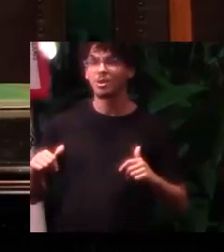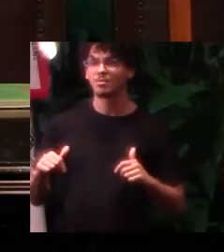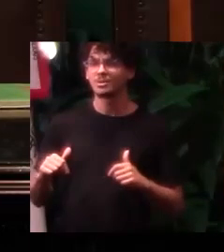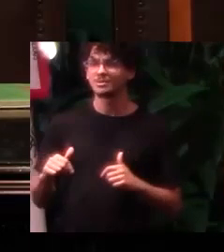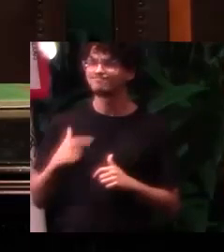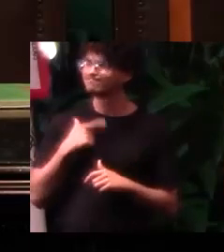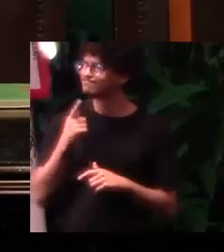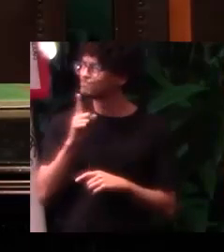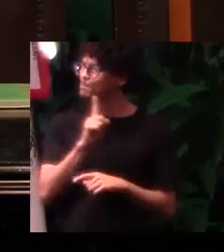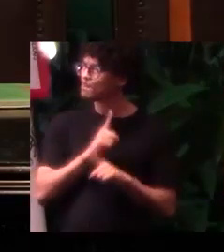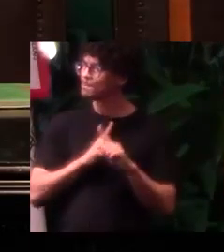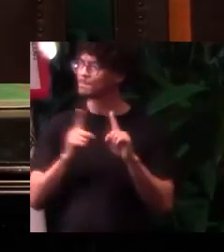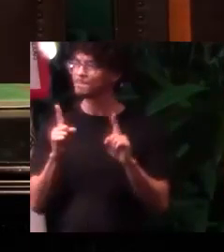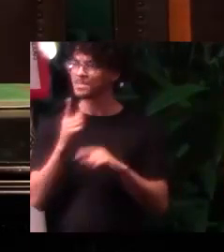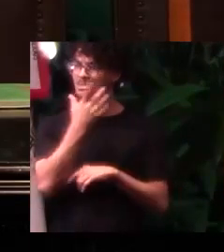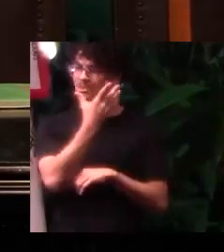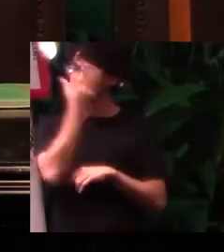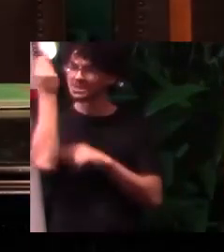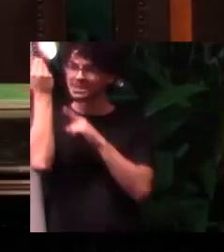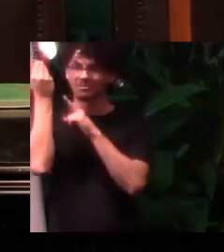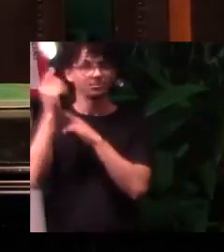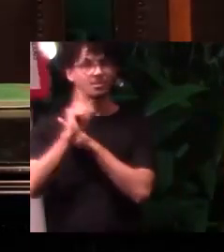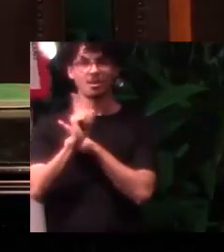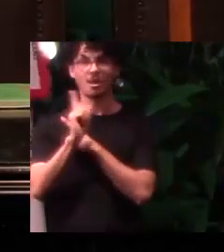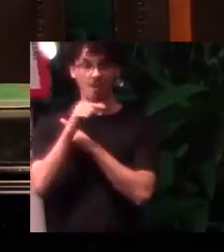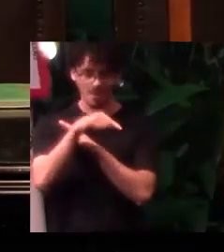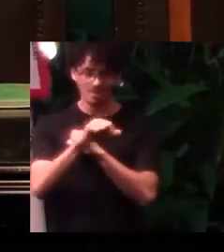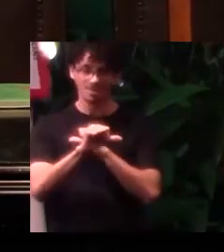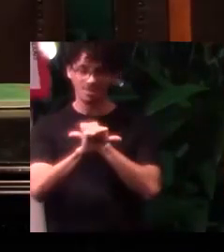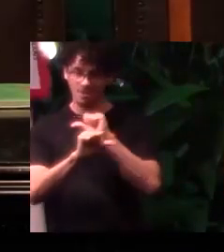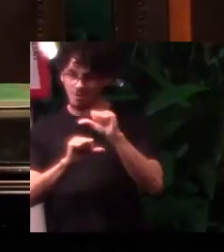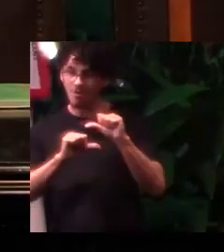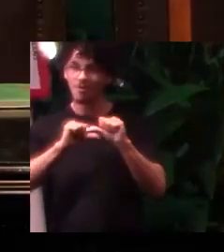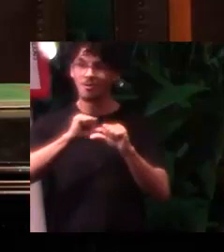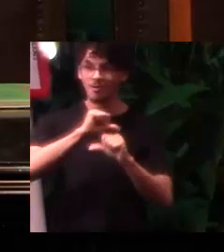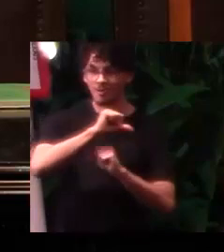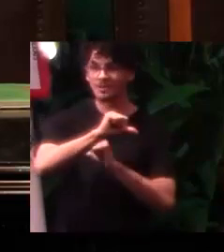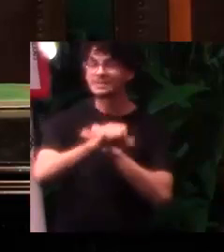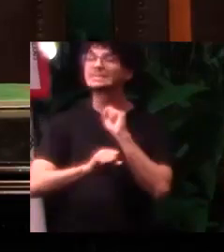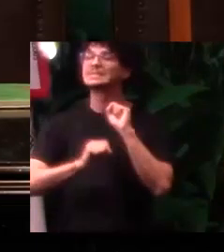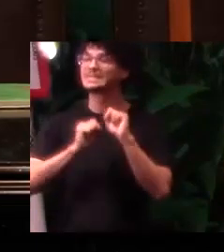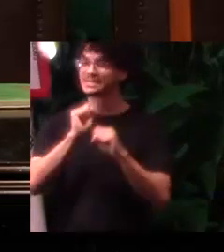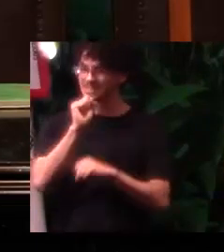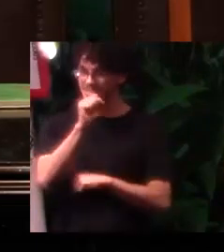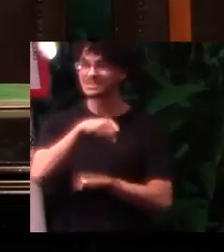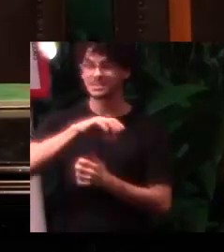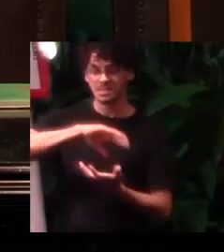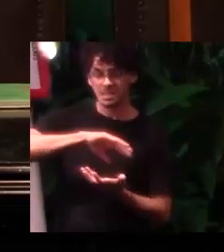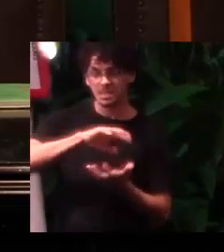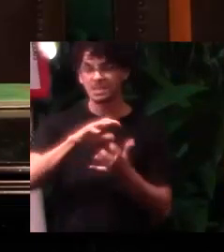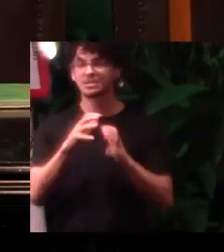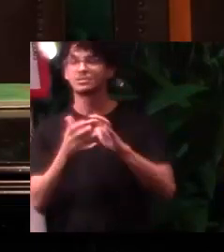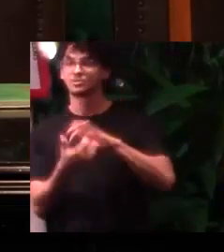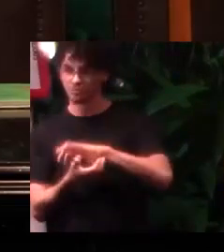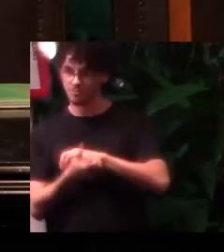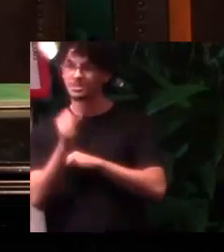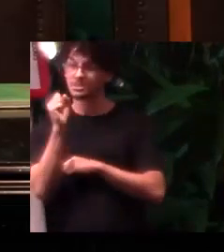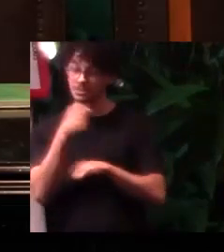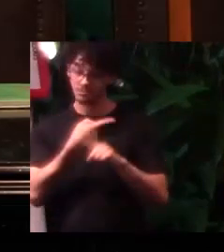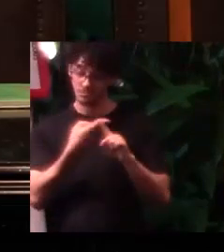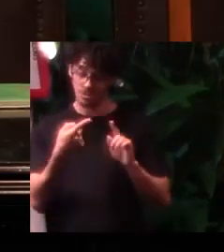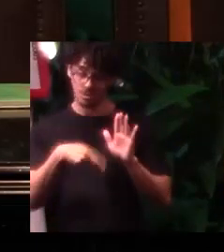na verdade, são mutáveis, são apenas dinâmicas normativas que